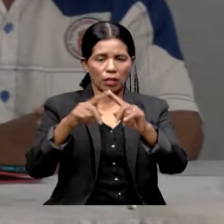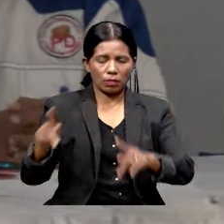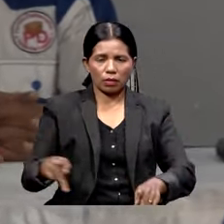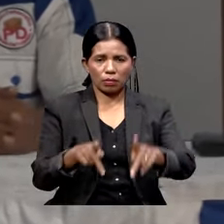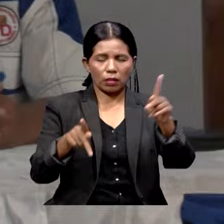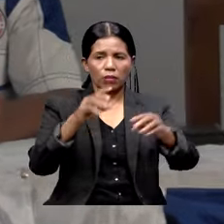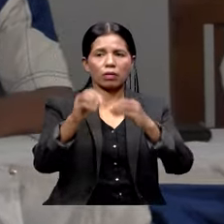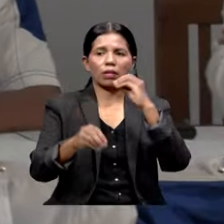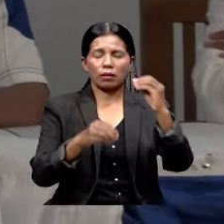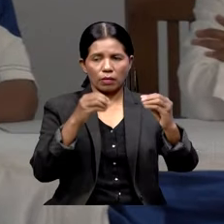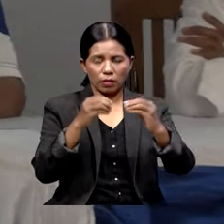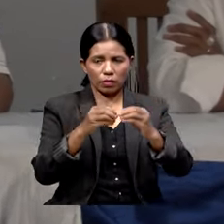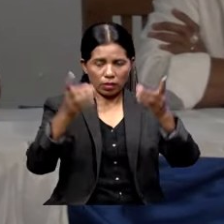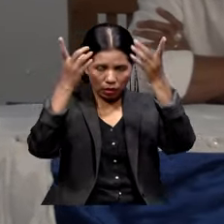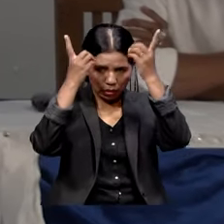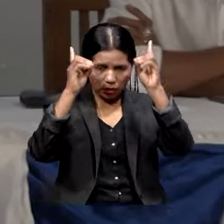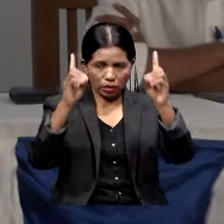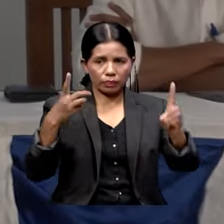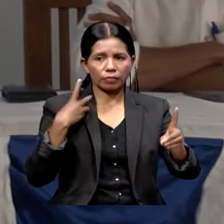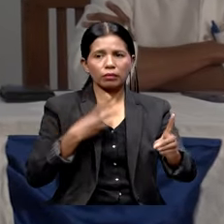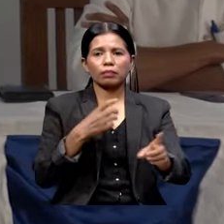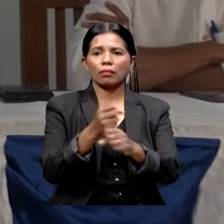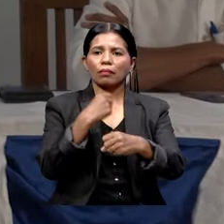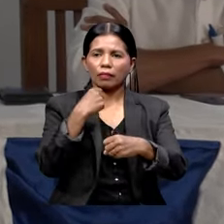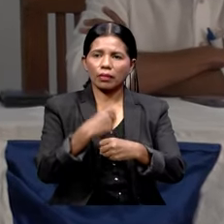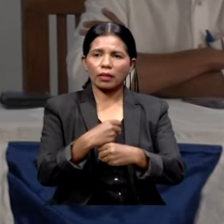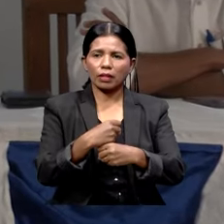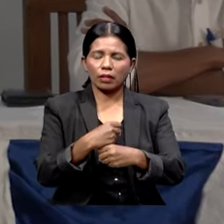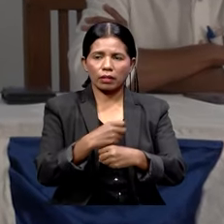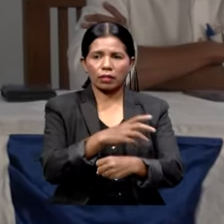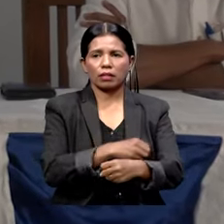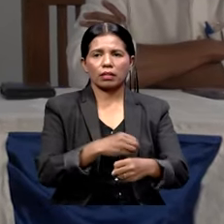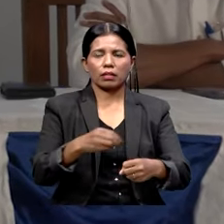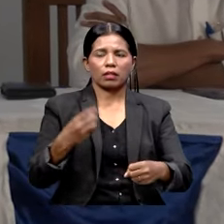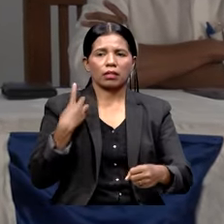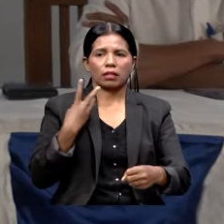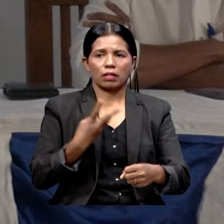katak decisão nebe ke ami halo hafoin de